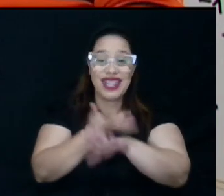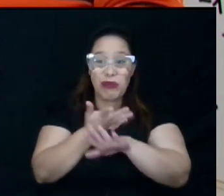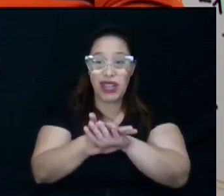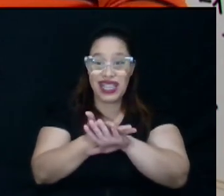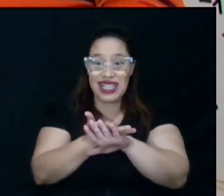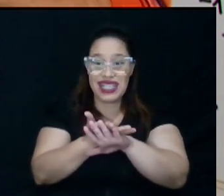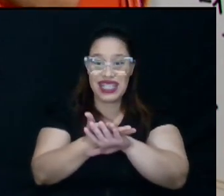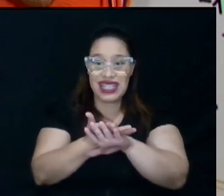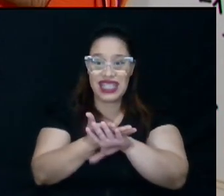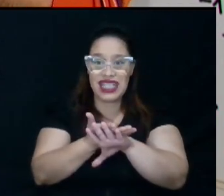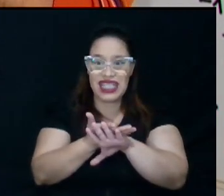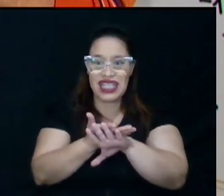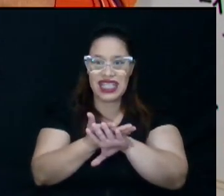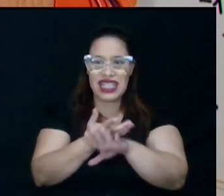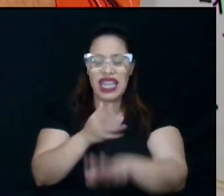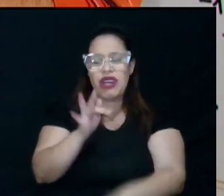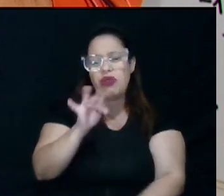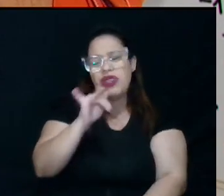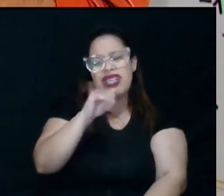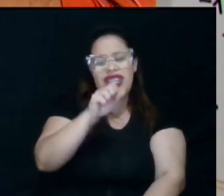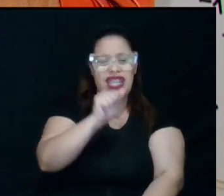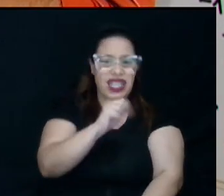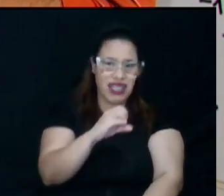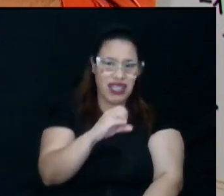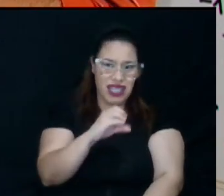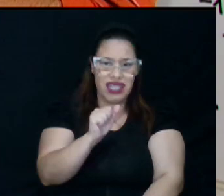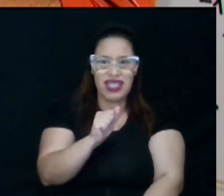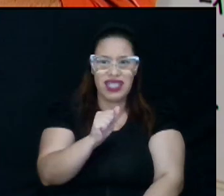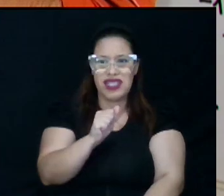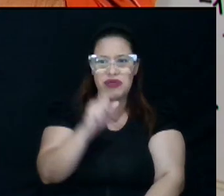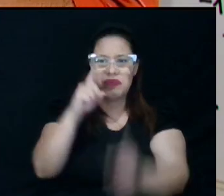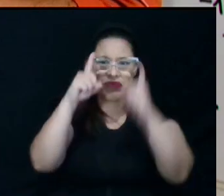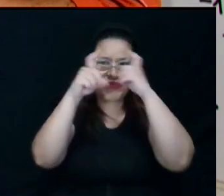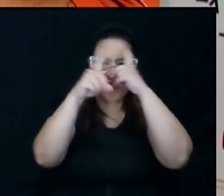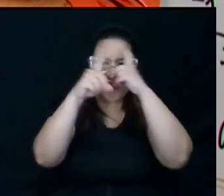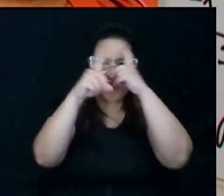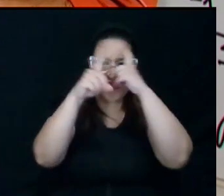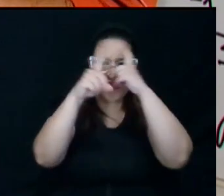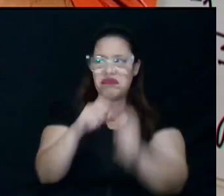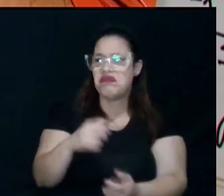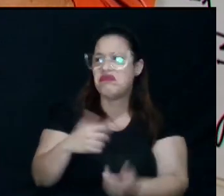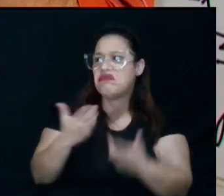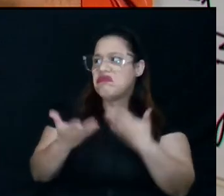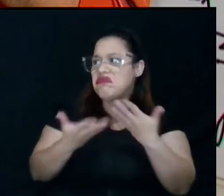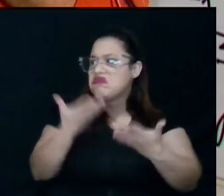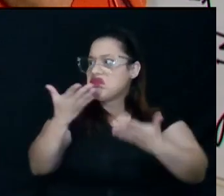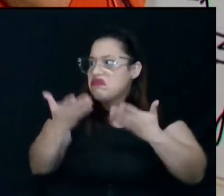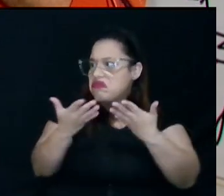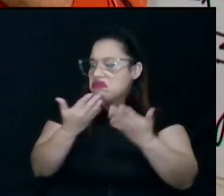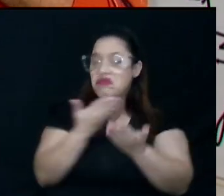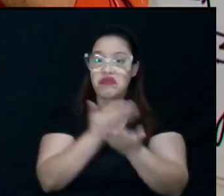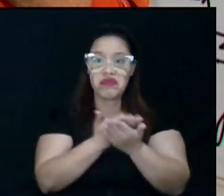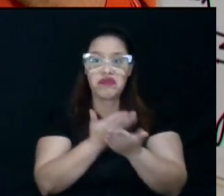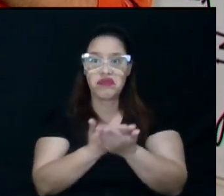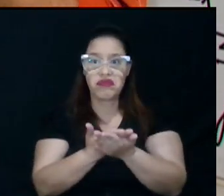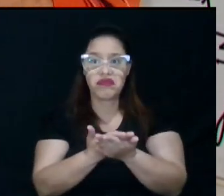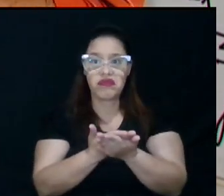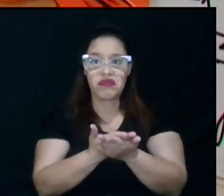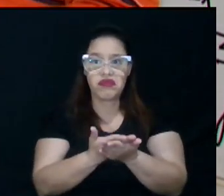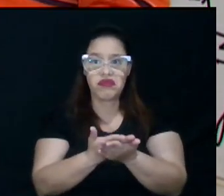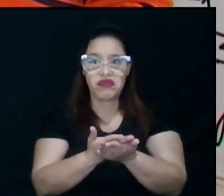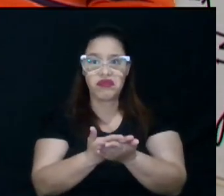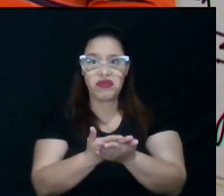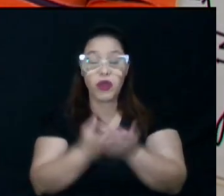é difícil. Você tem alguma estratégia sua para dar aula, para ser um pouco mais